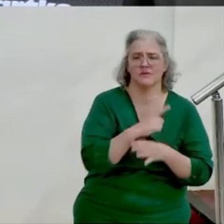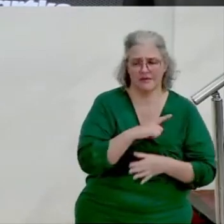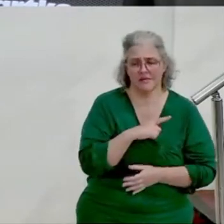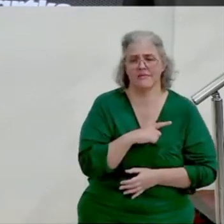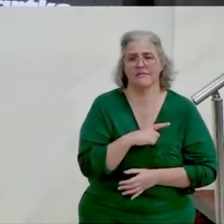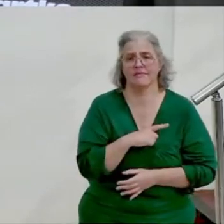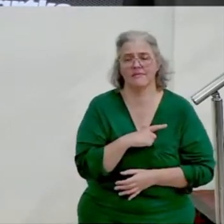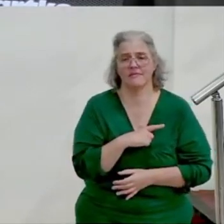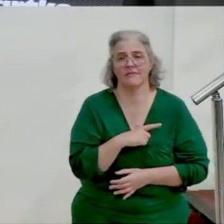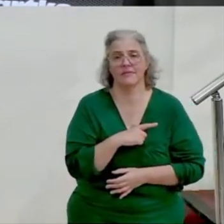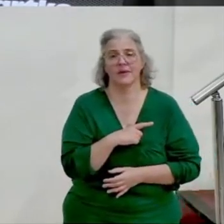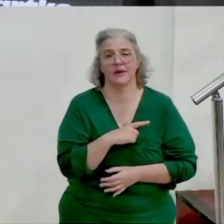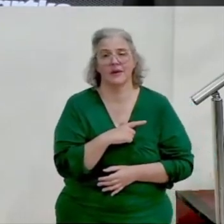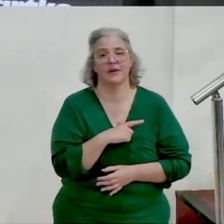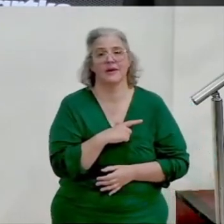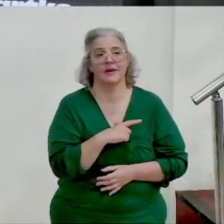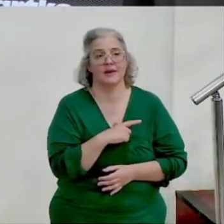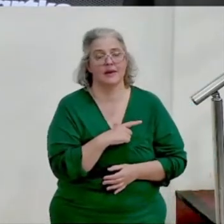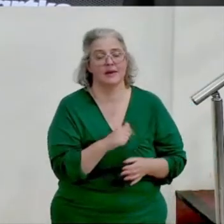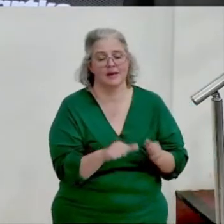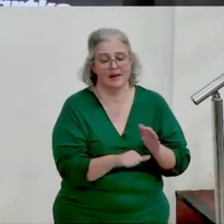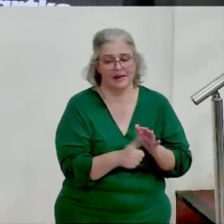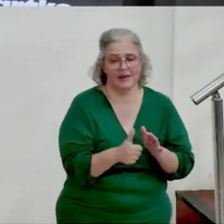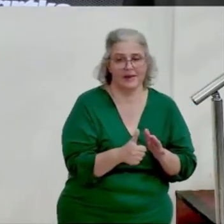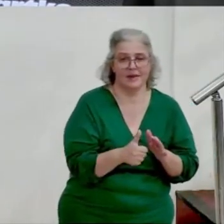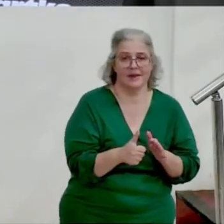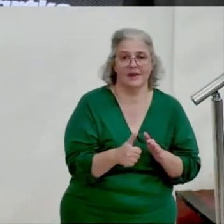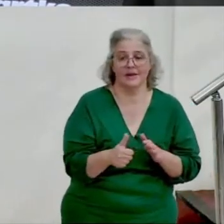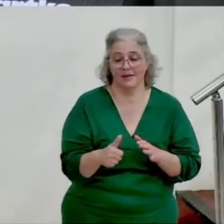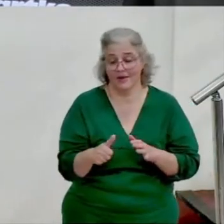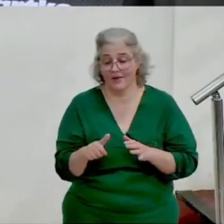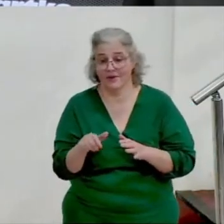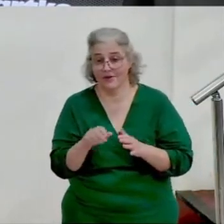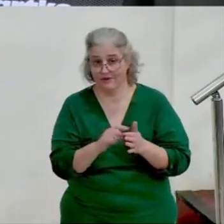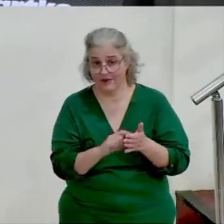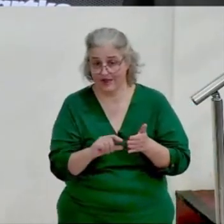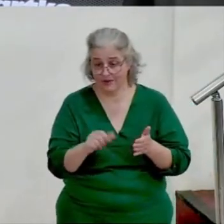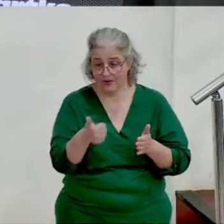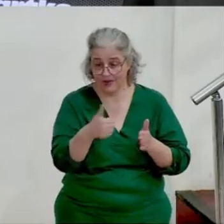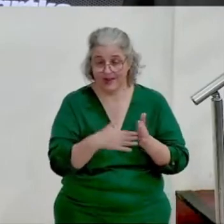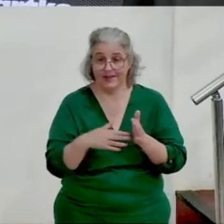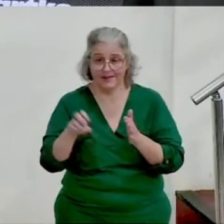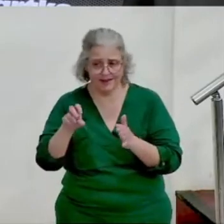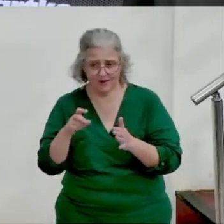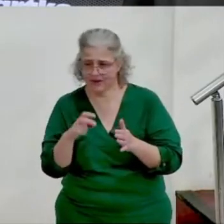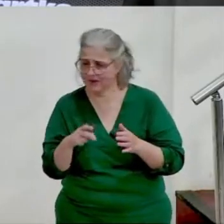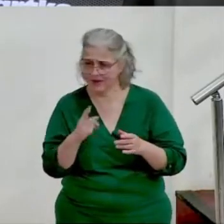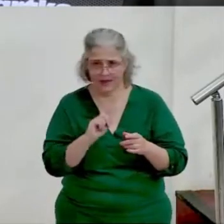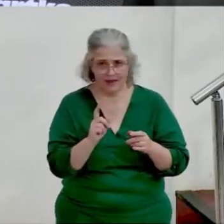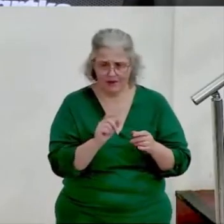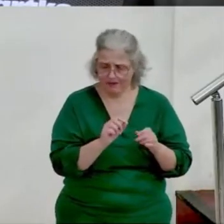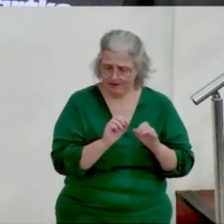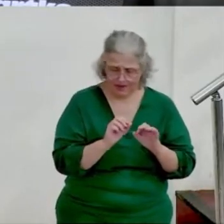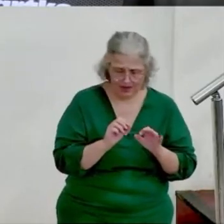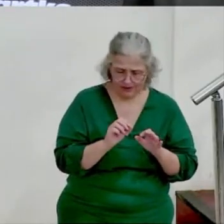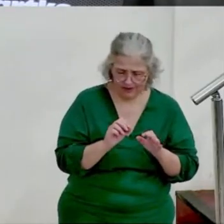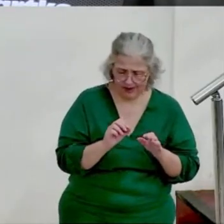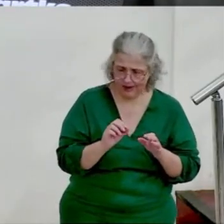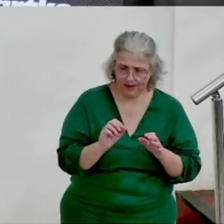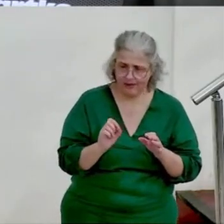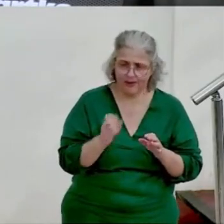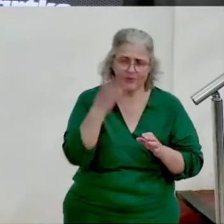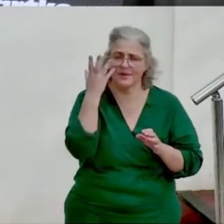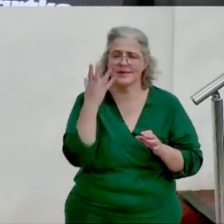5 mostram que ele não nos apanhará, que ele não nos apanhará de surpresa. Vamos começar então com os três